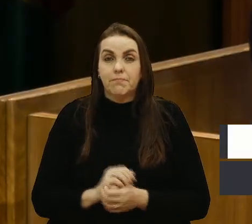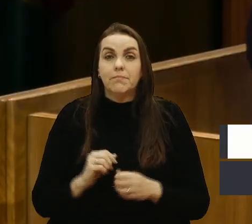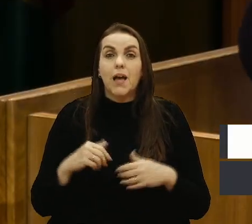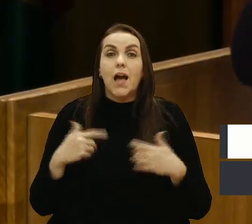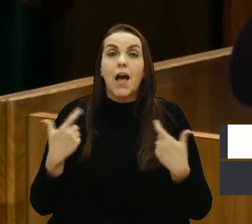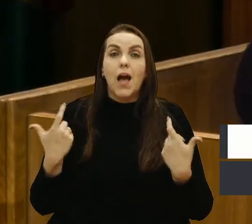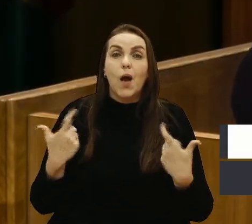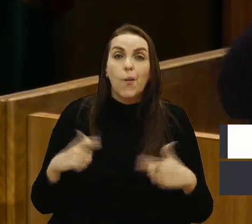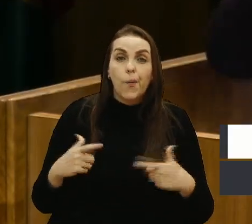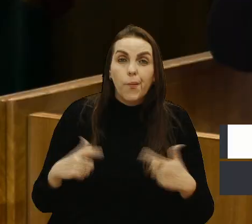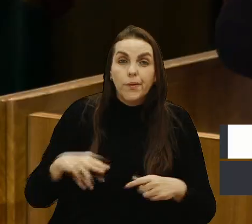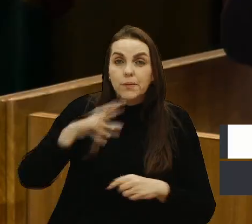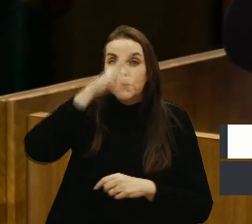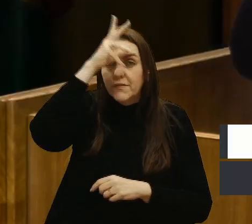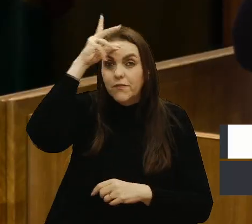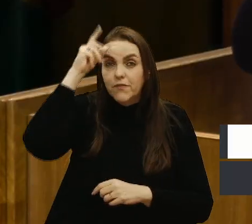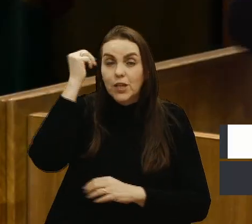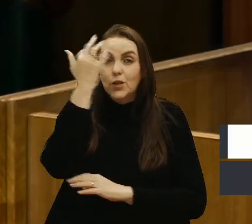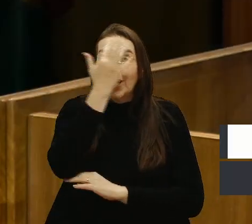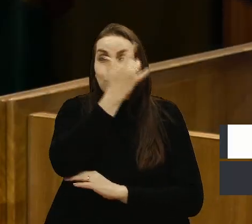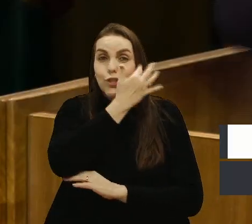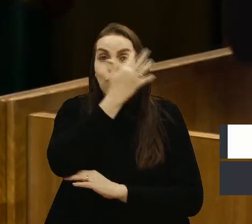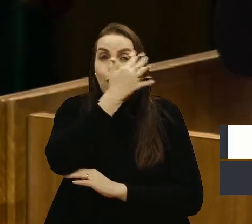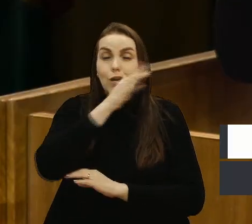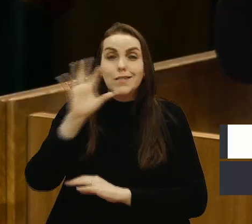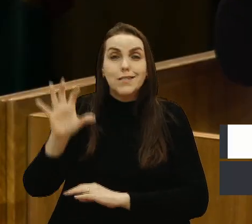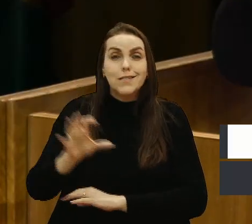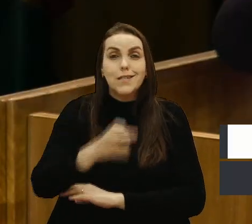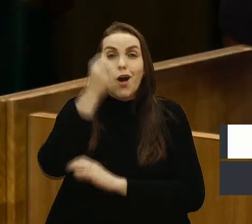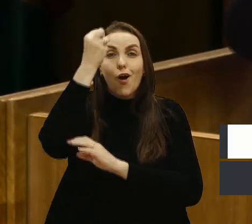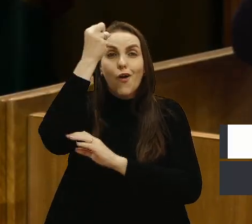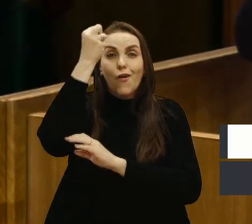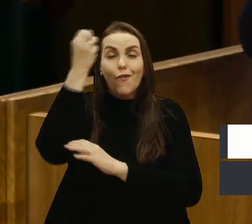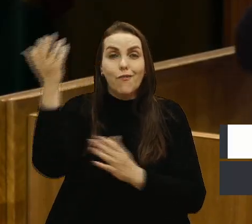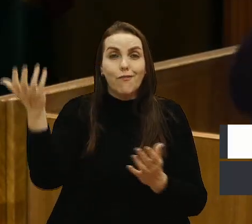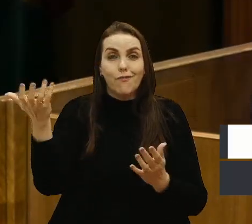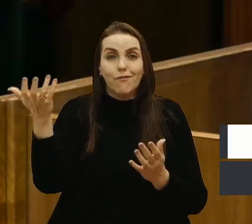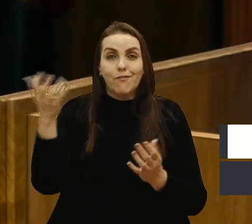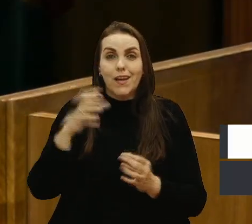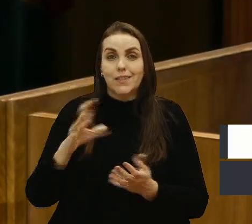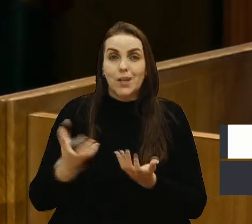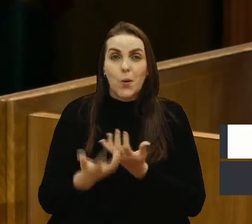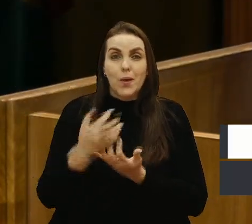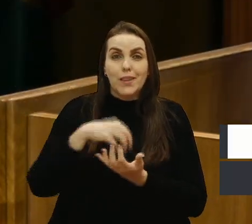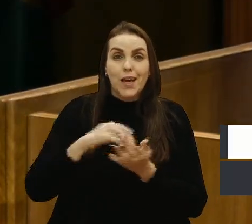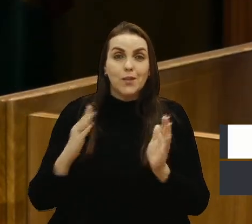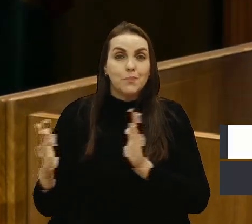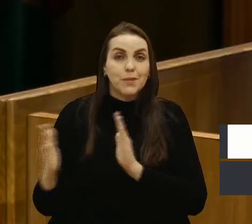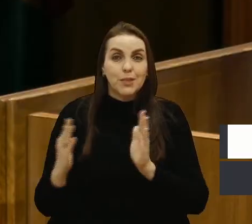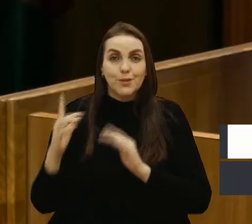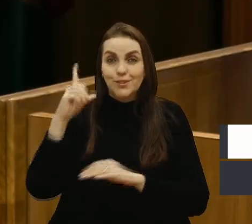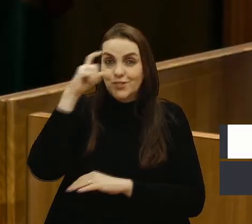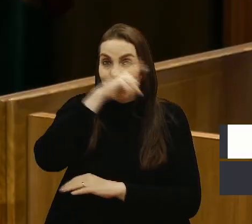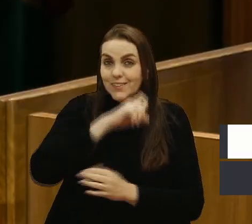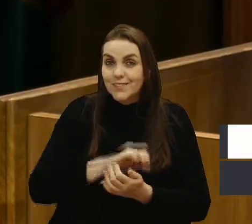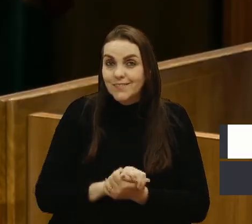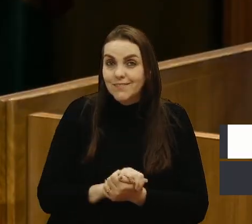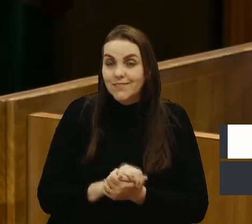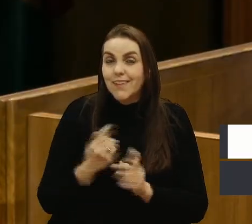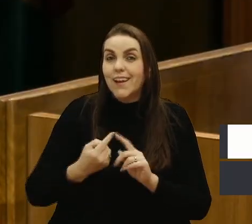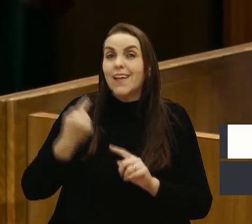Cadê o prefeito Adiló, salvador da pátria, salvador da Codeca naqueles períodos difíceis? Lá atrás,